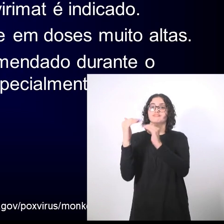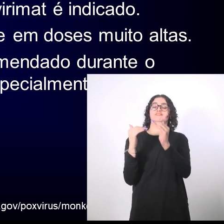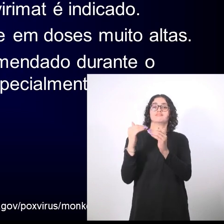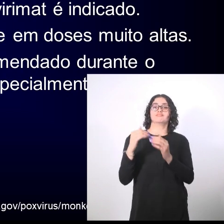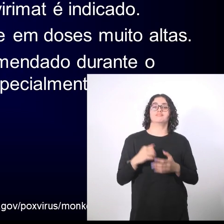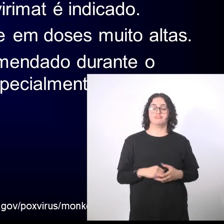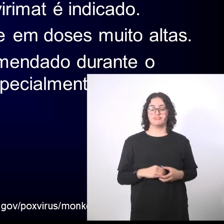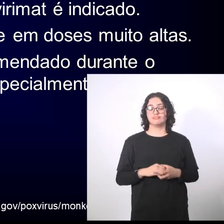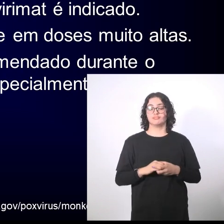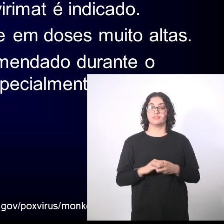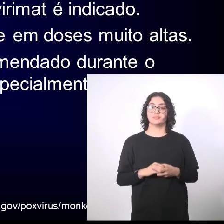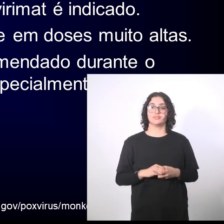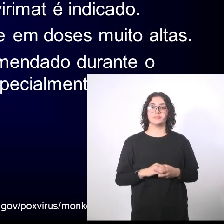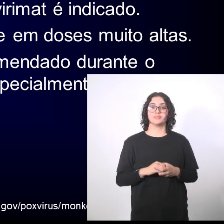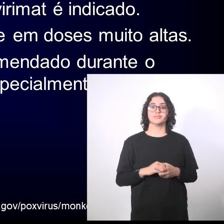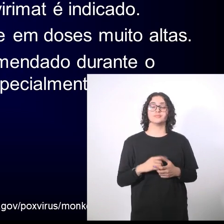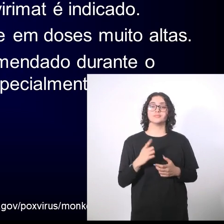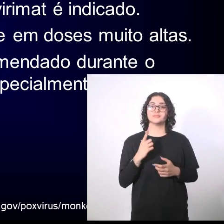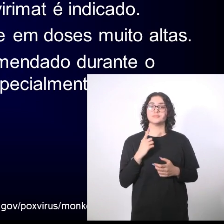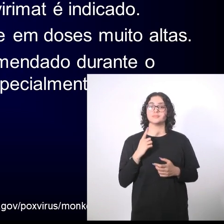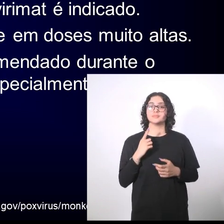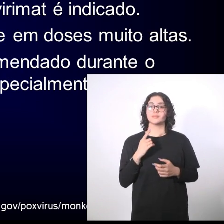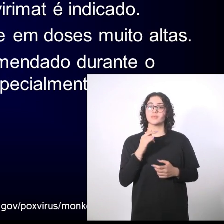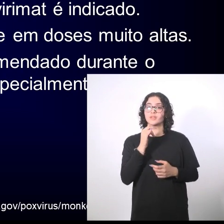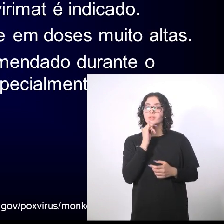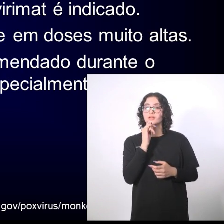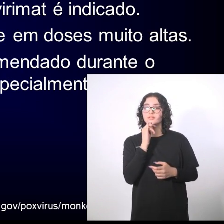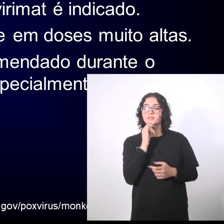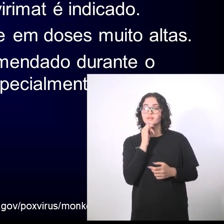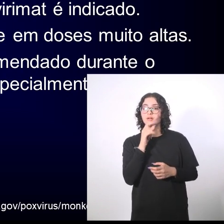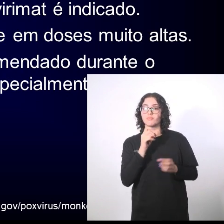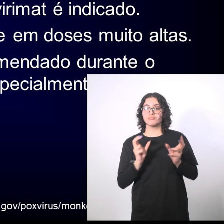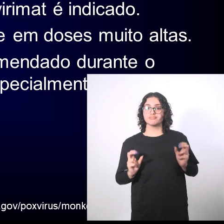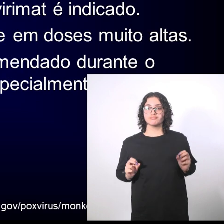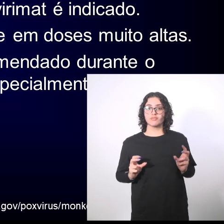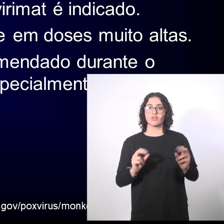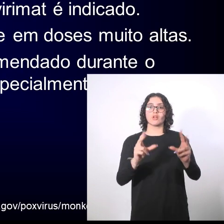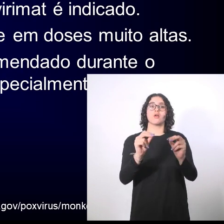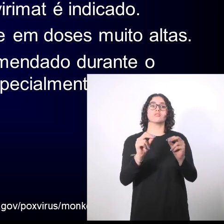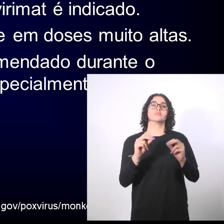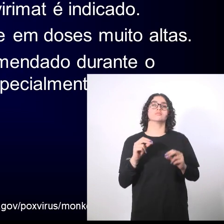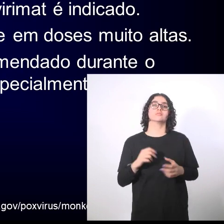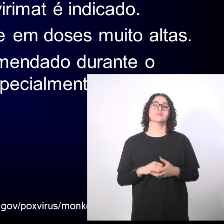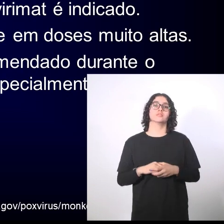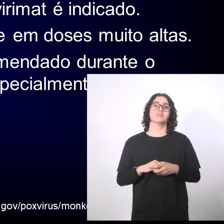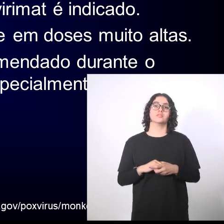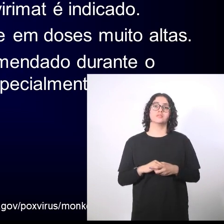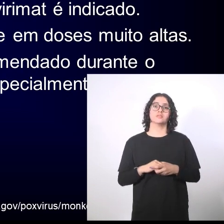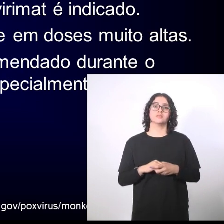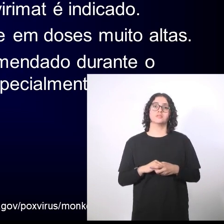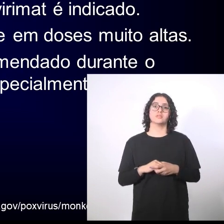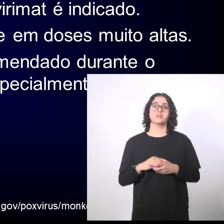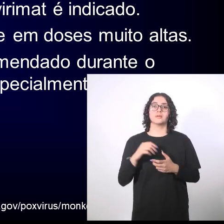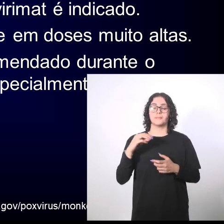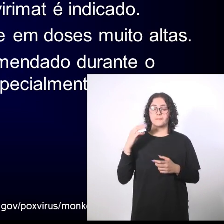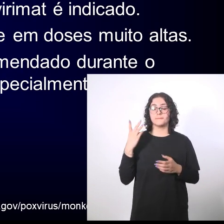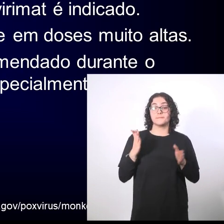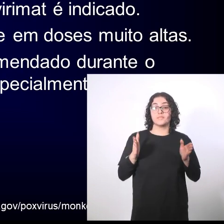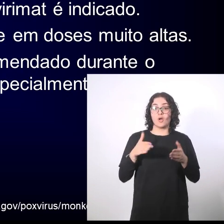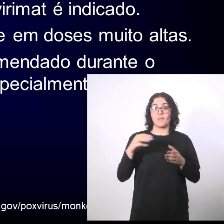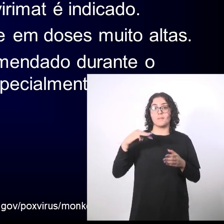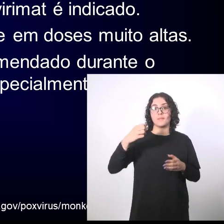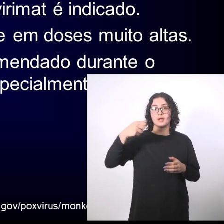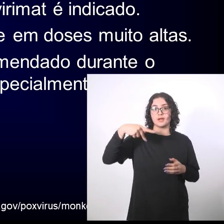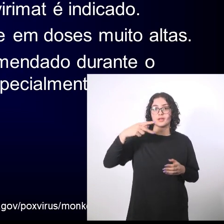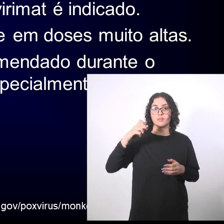dizer, para os desfechos clínicos, como para os desfechos virológicos associados a monkeypox,